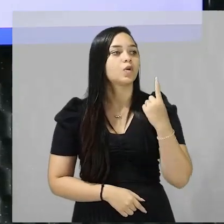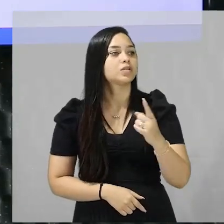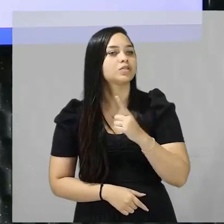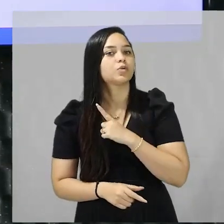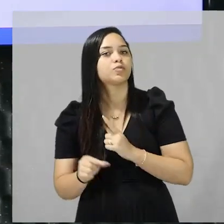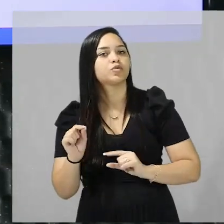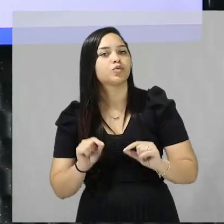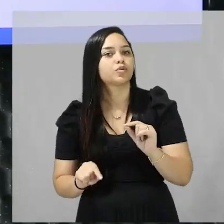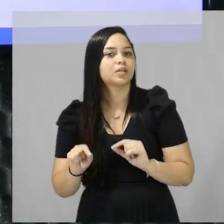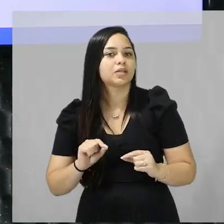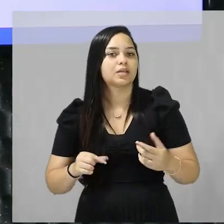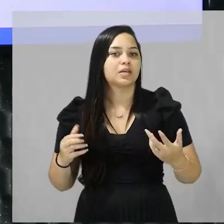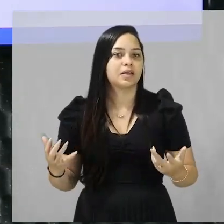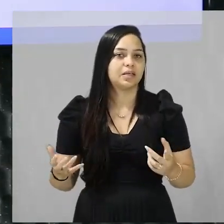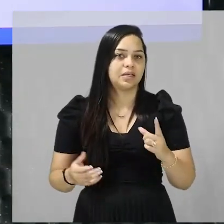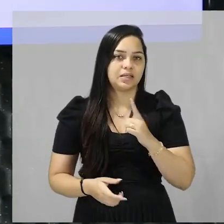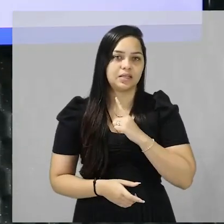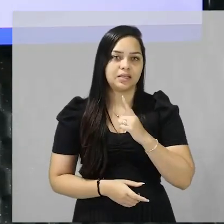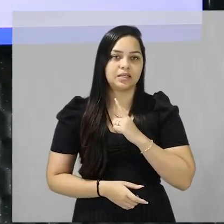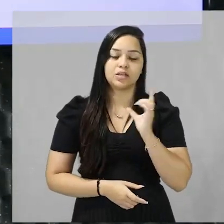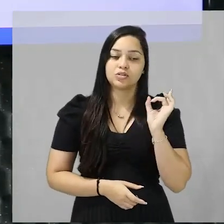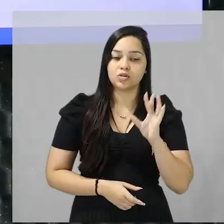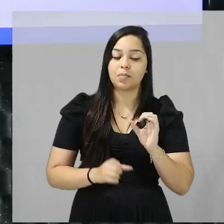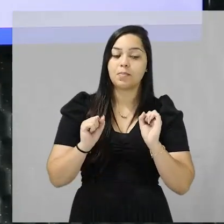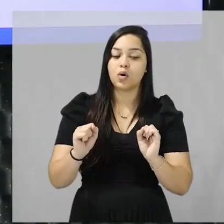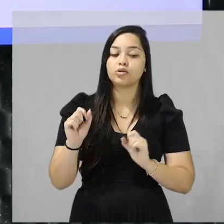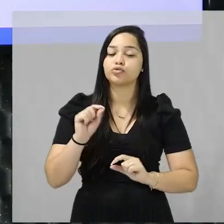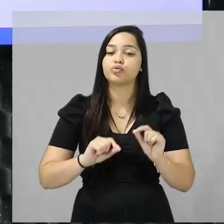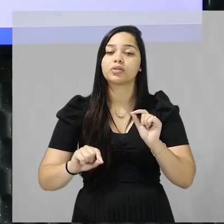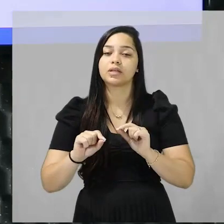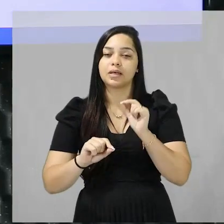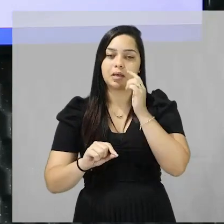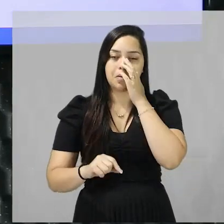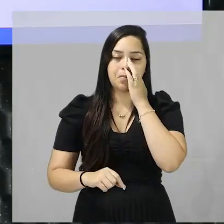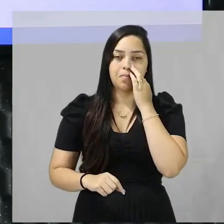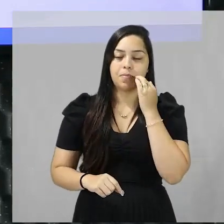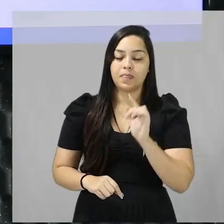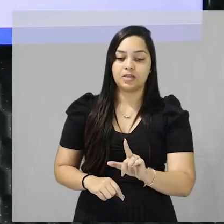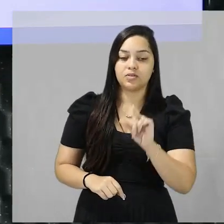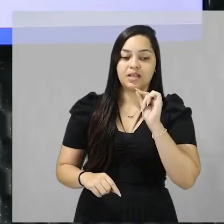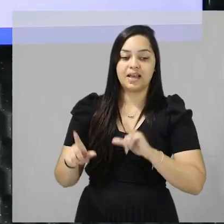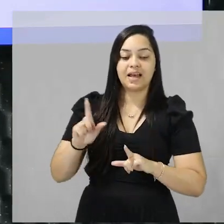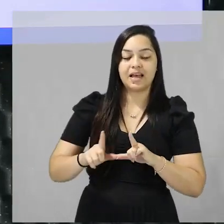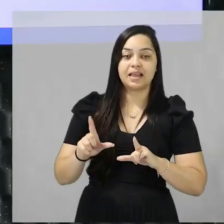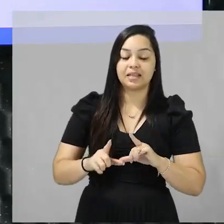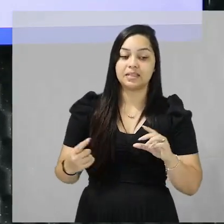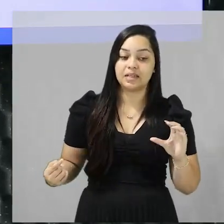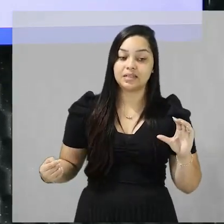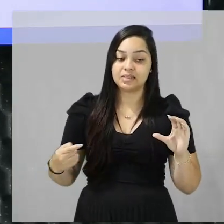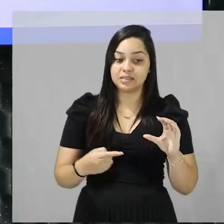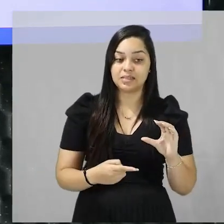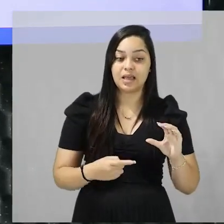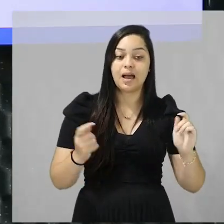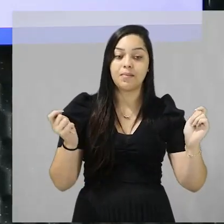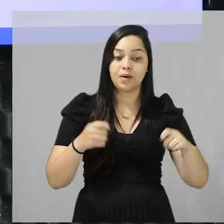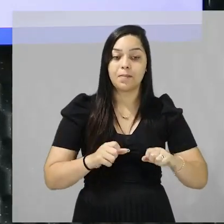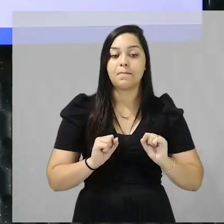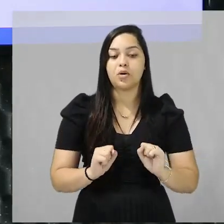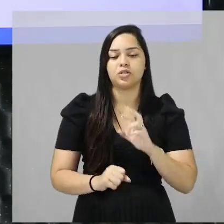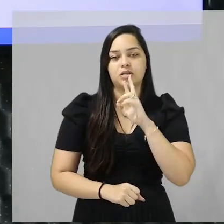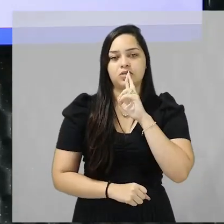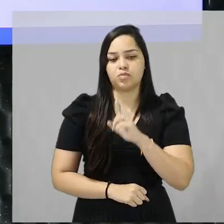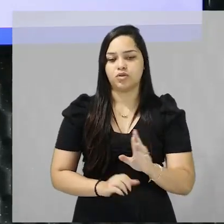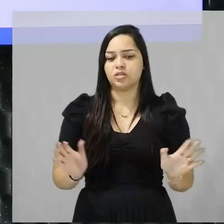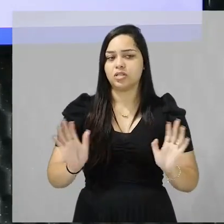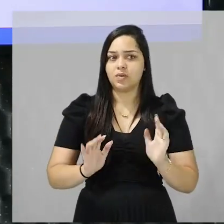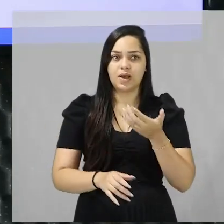aqui, amores, nós só podemos, senhores e senhoras, assinalar a letra C como possibilidade de resposta. E